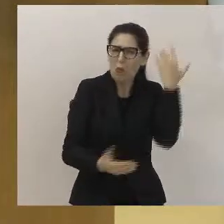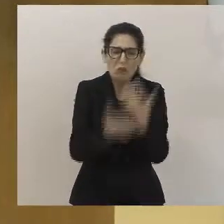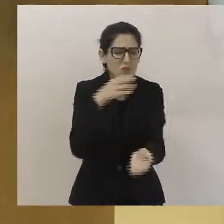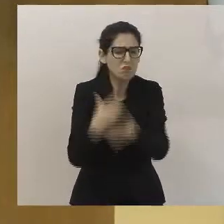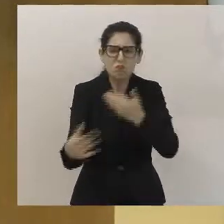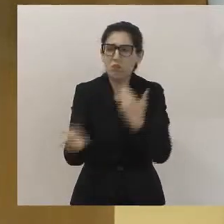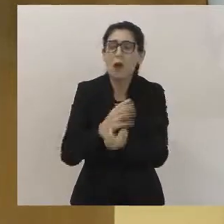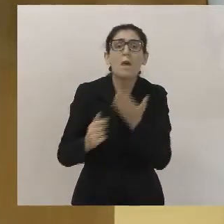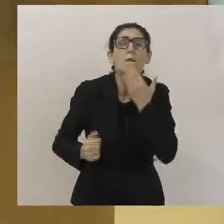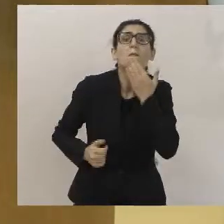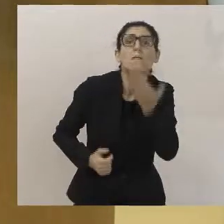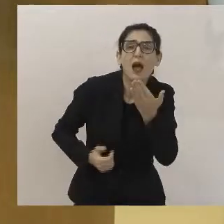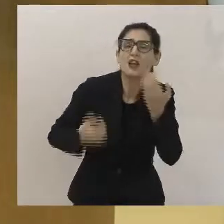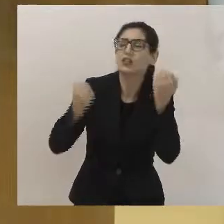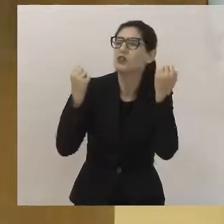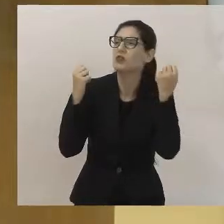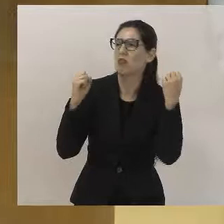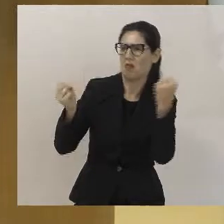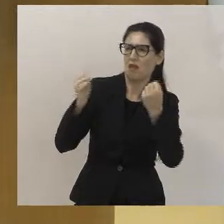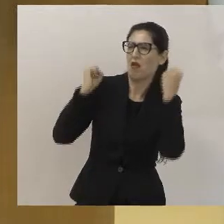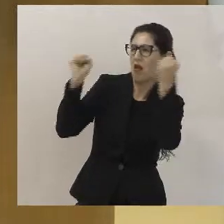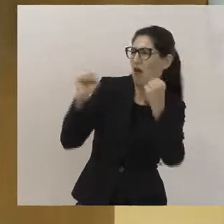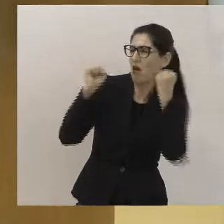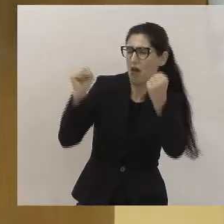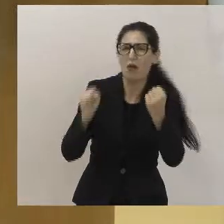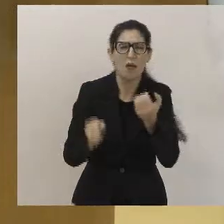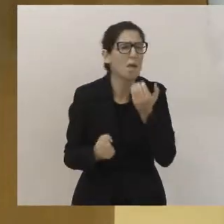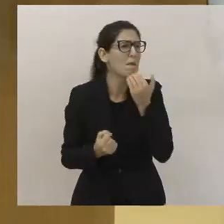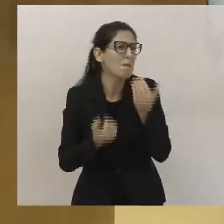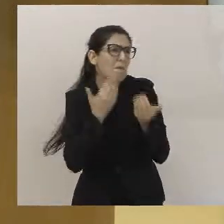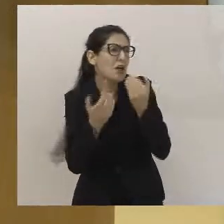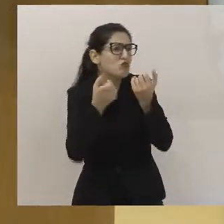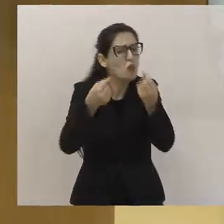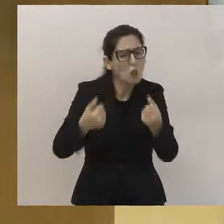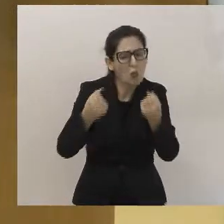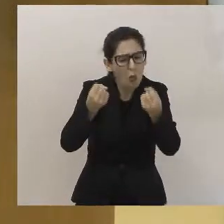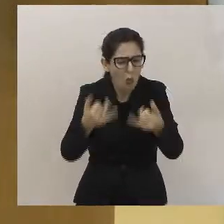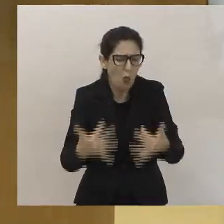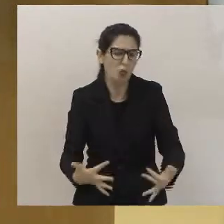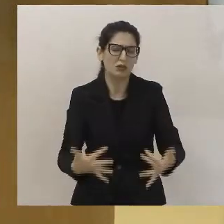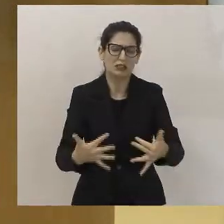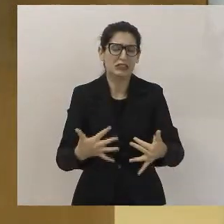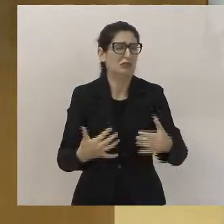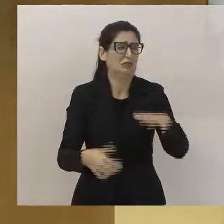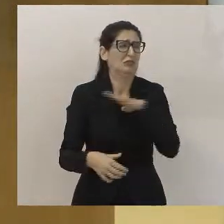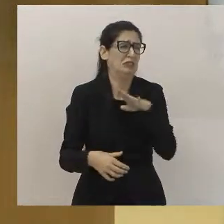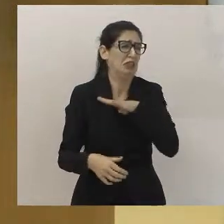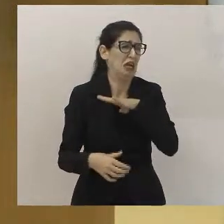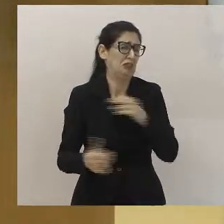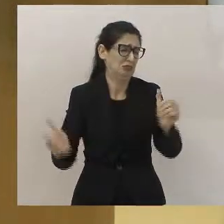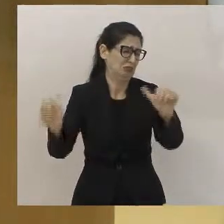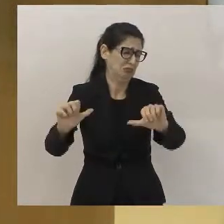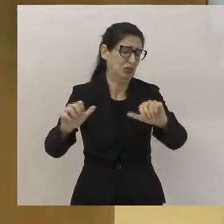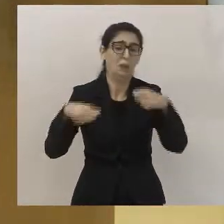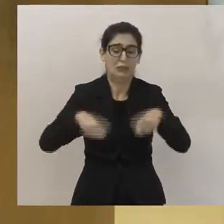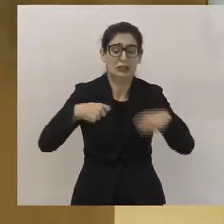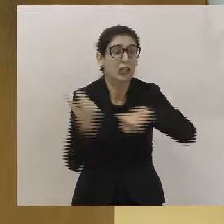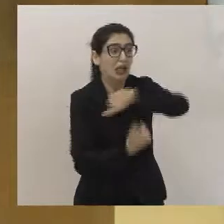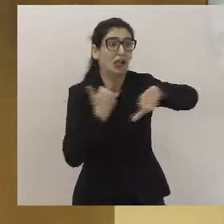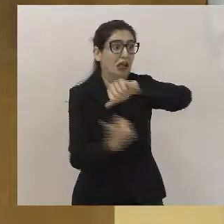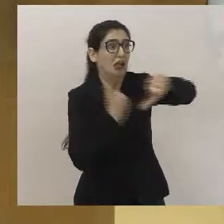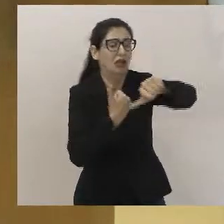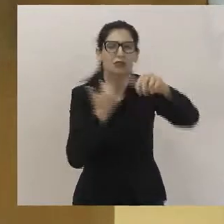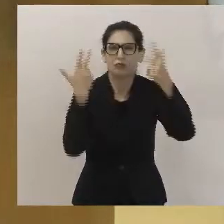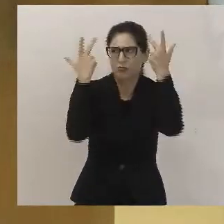reivindicam há as questões que a cidade está deixando de fazer perceber o seguinte que nós